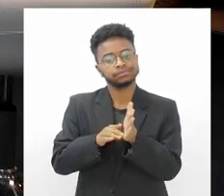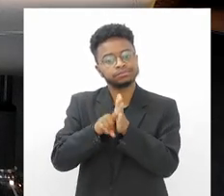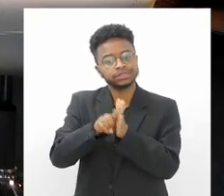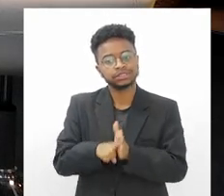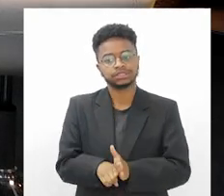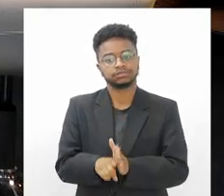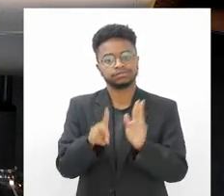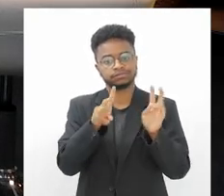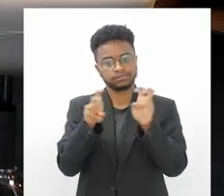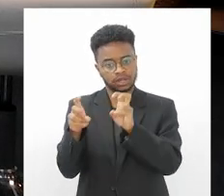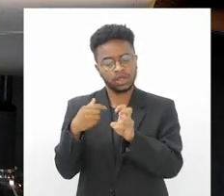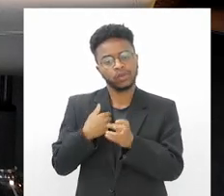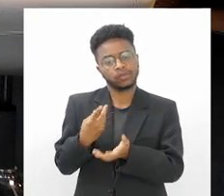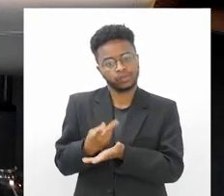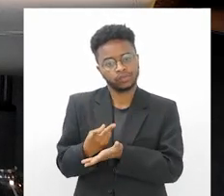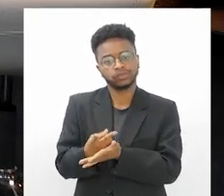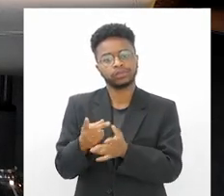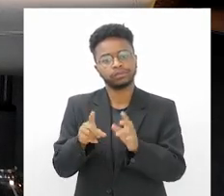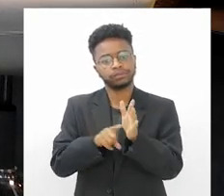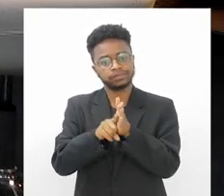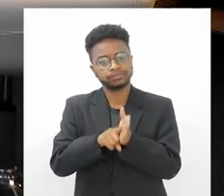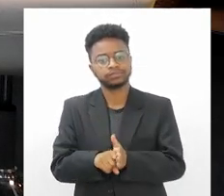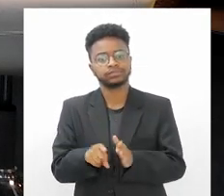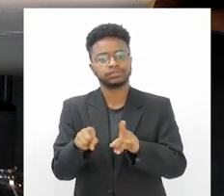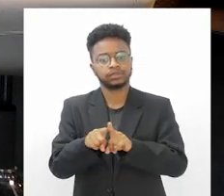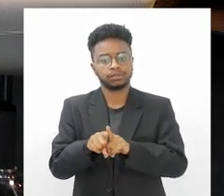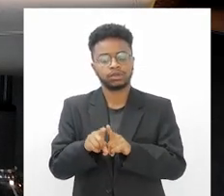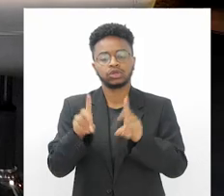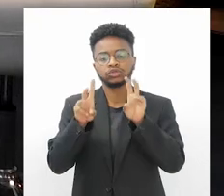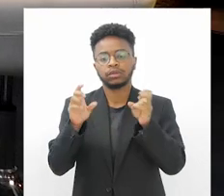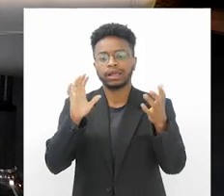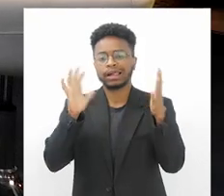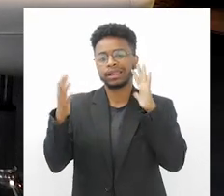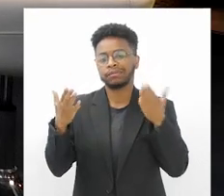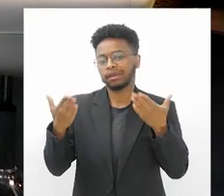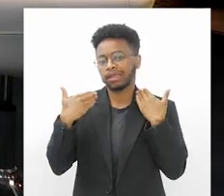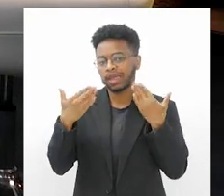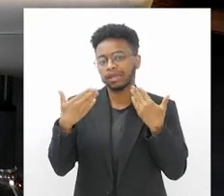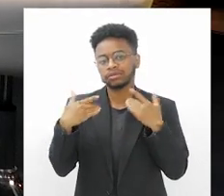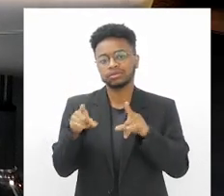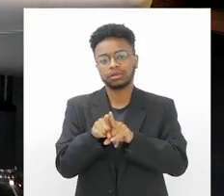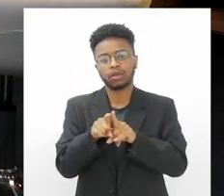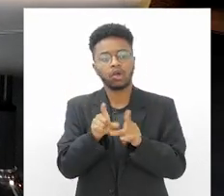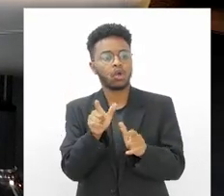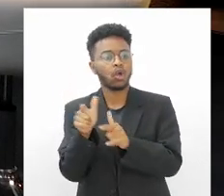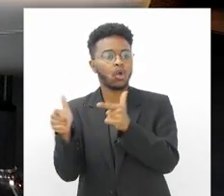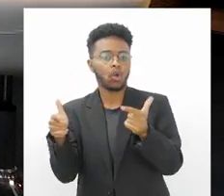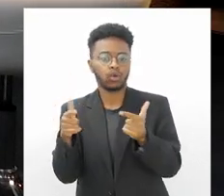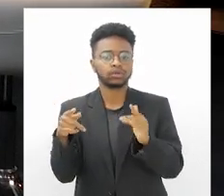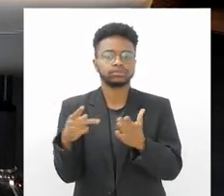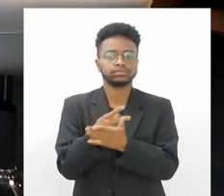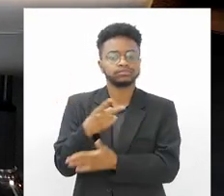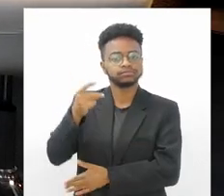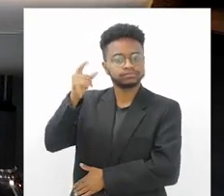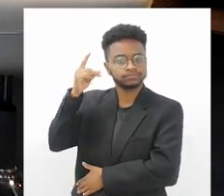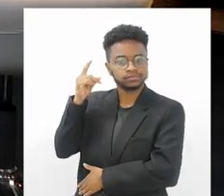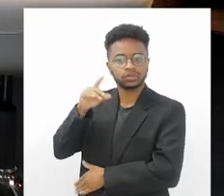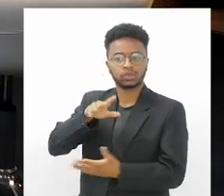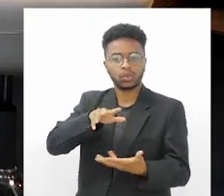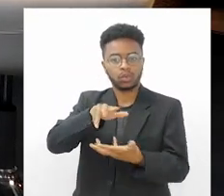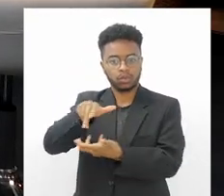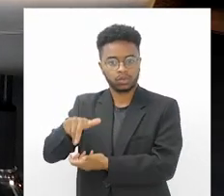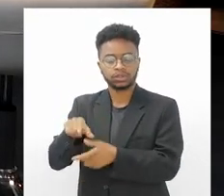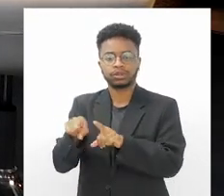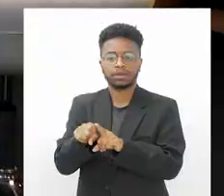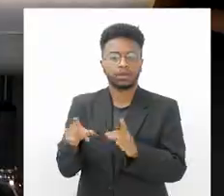esse assunto, inclusive eu também pesquiso bastante, né, estudo climas quentes, como outros climas quentes que ocorreram no passado da